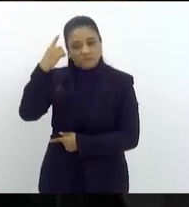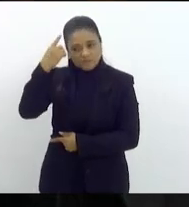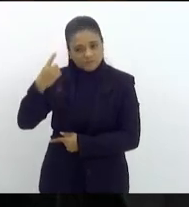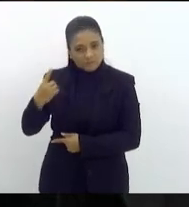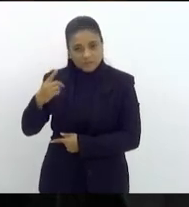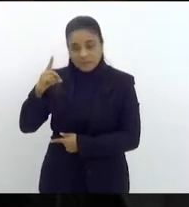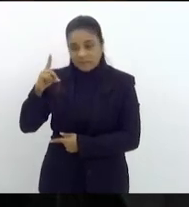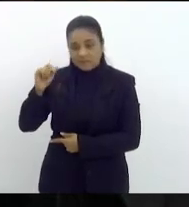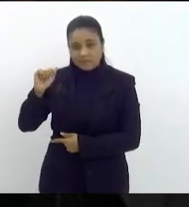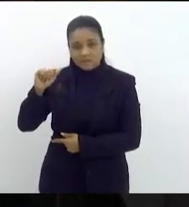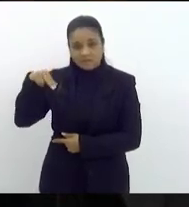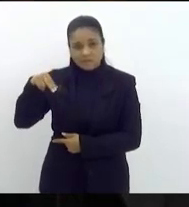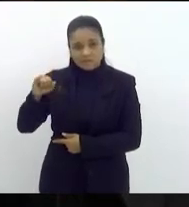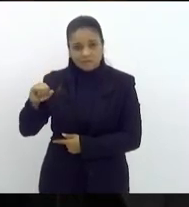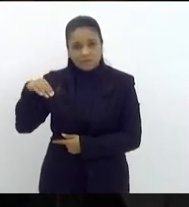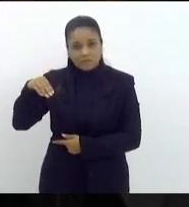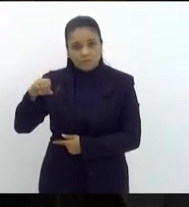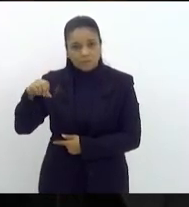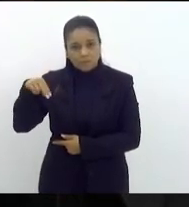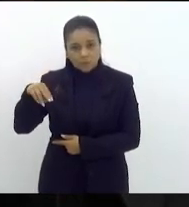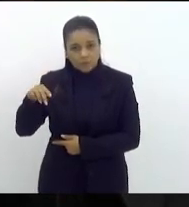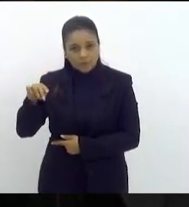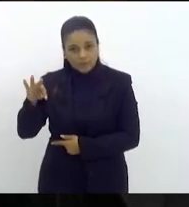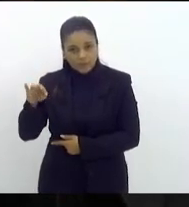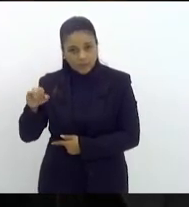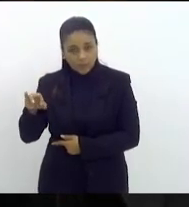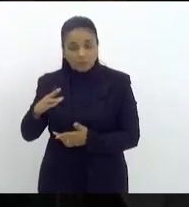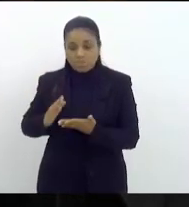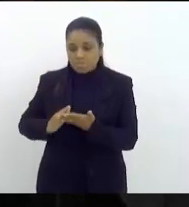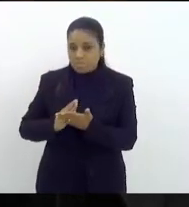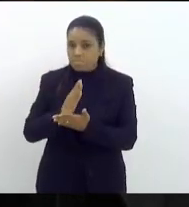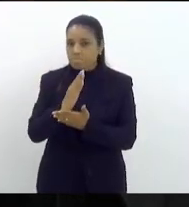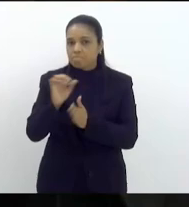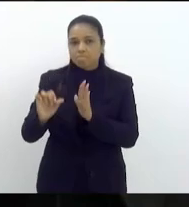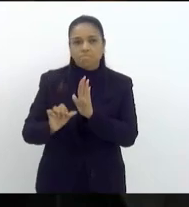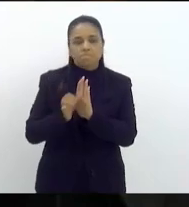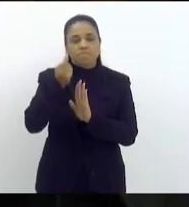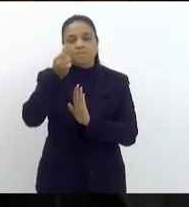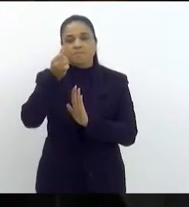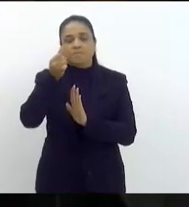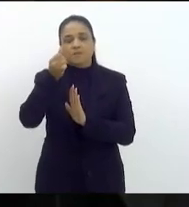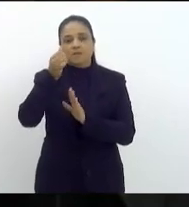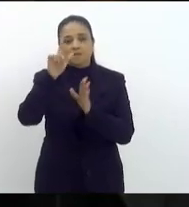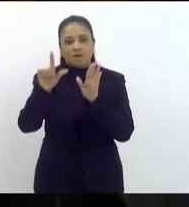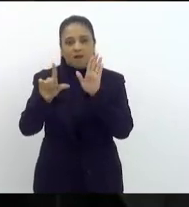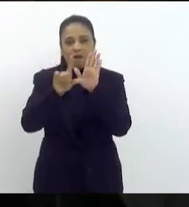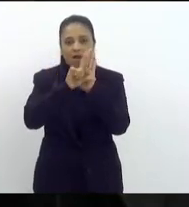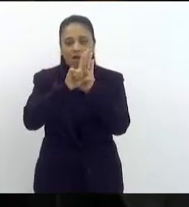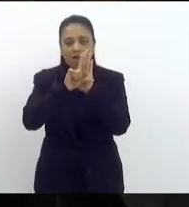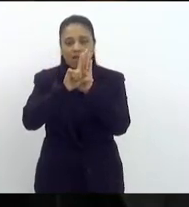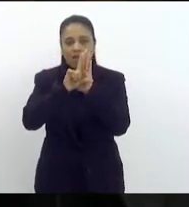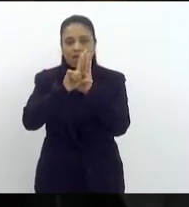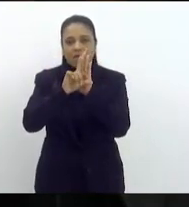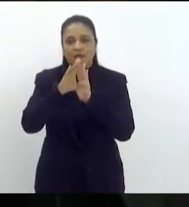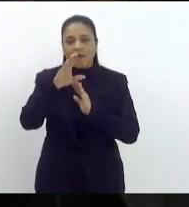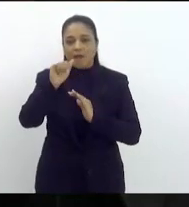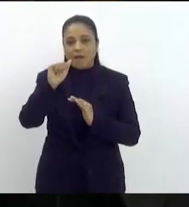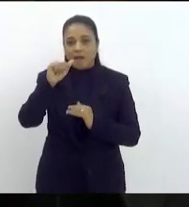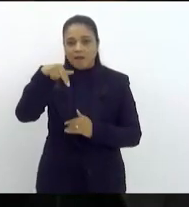foi o primeiro estado do Brasil aprovar uma lei de apoio a cannabis medicinal